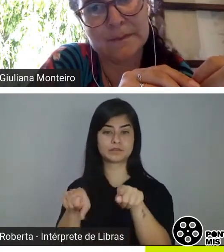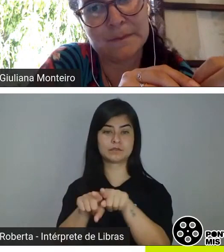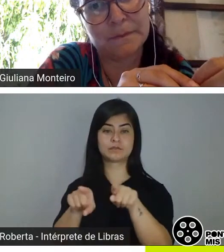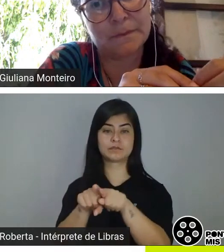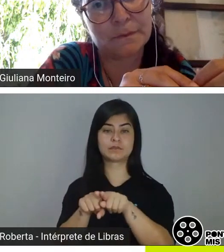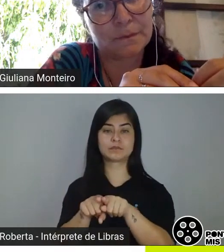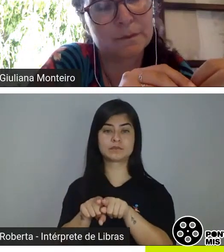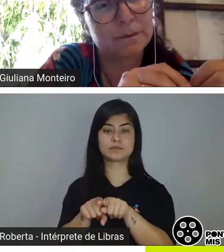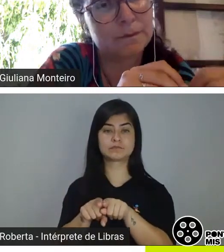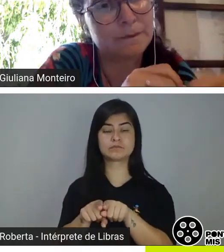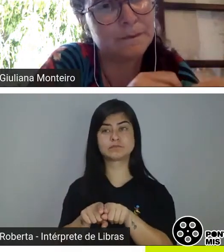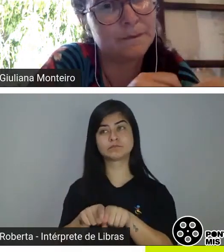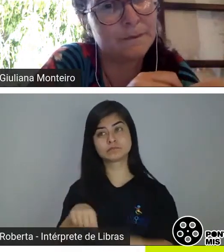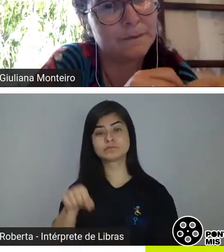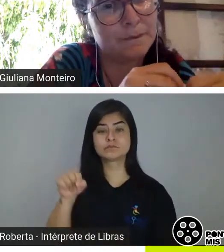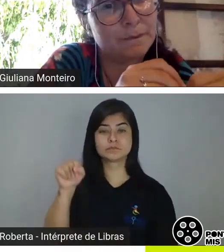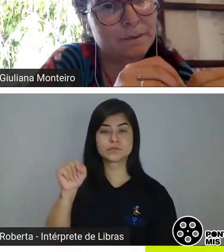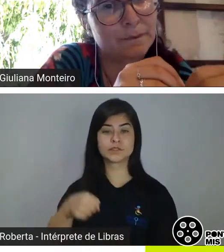Sim.